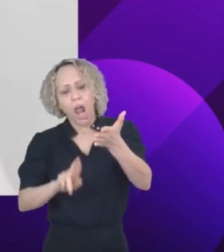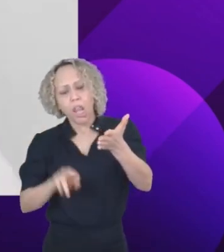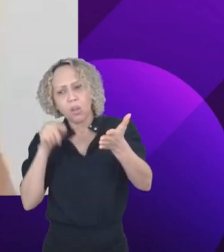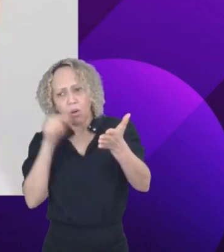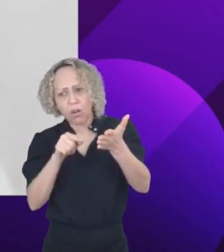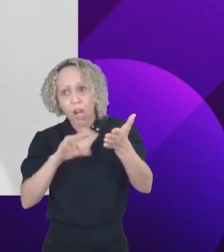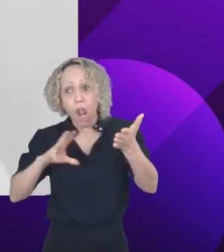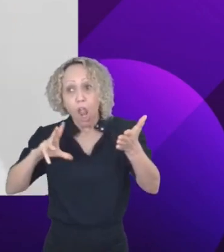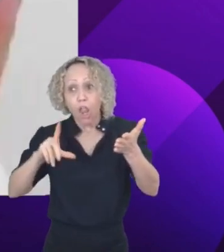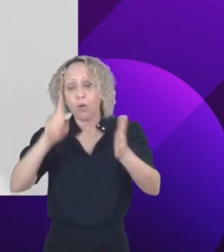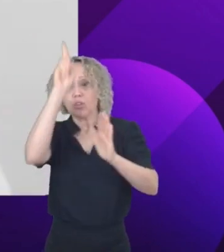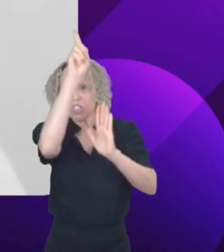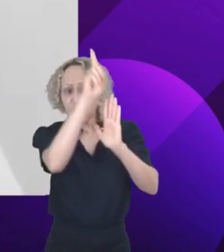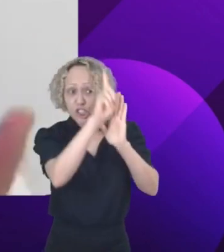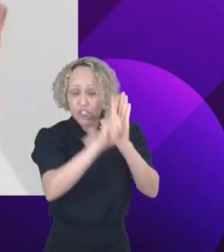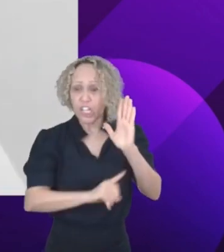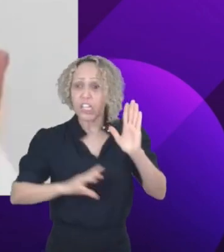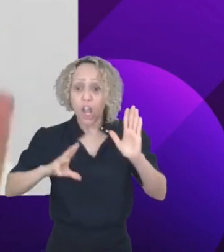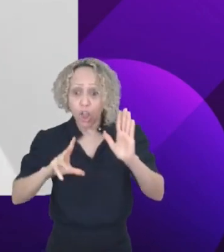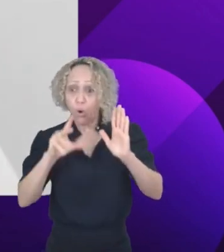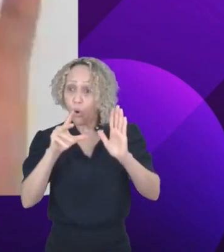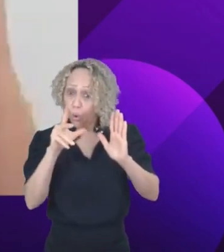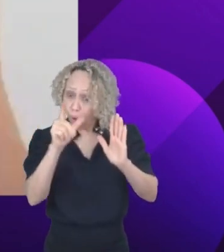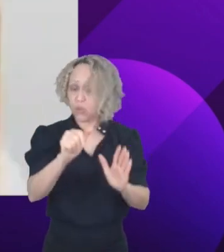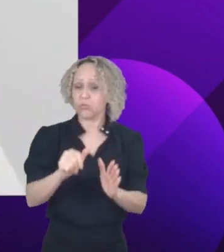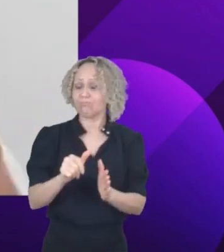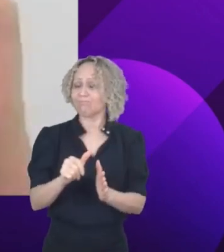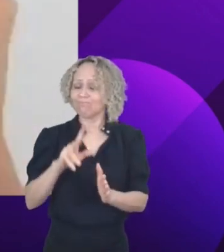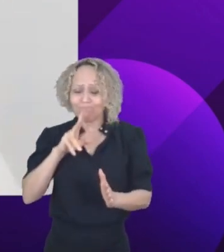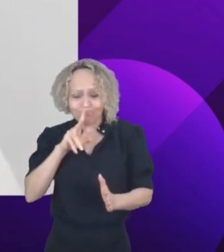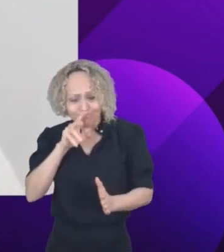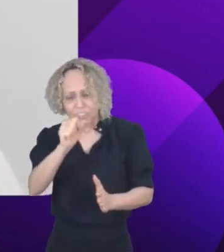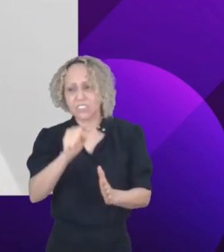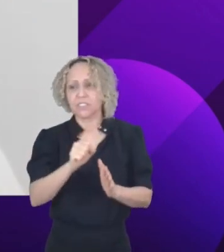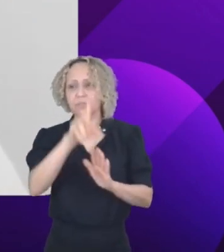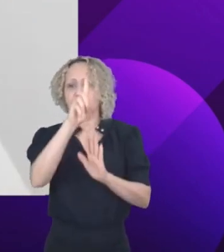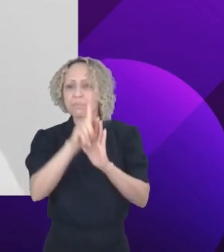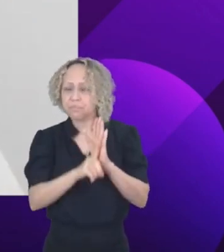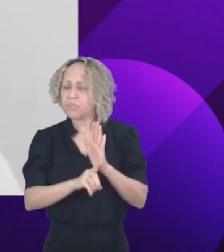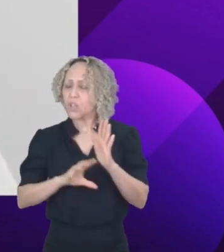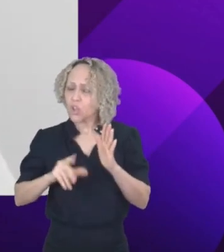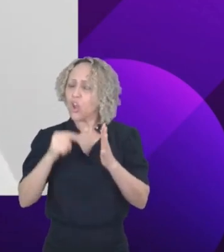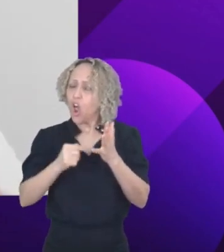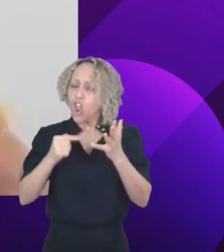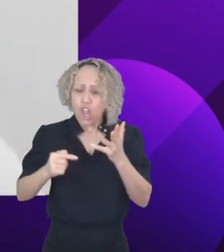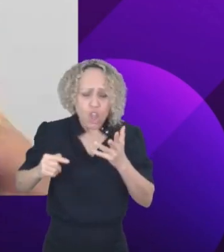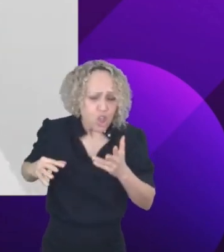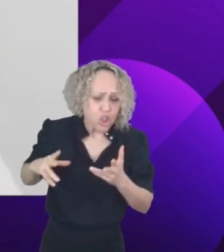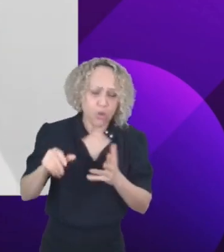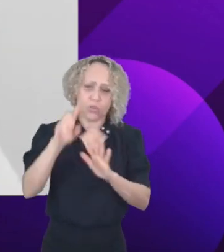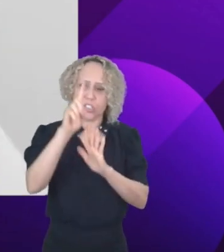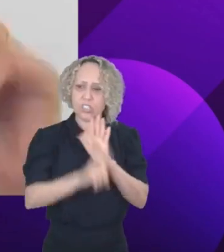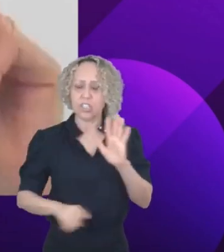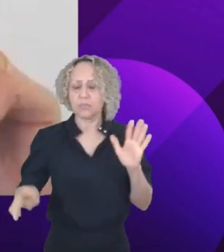os direitos das mulheres, e eu digo todos com muita ênfase, nasceram de muitas lutas e reivindicações. O direito